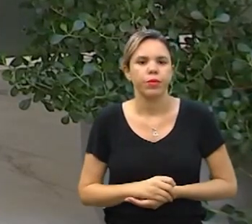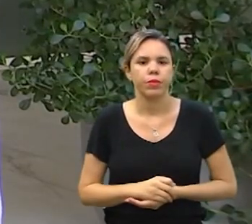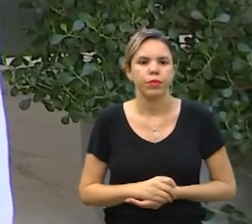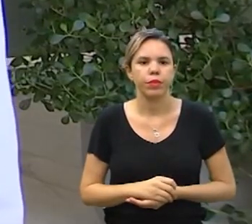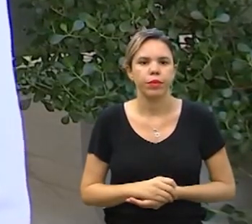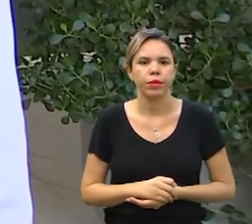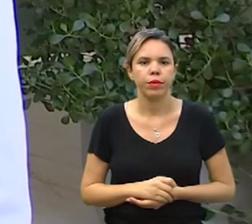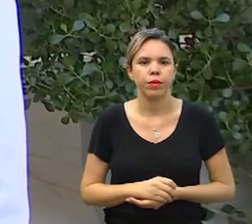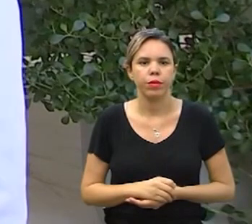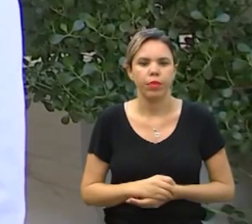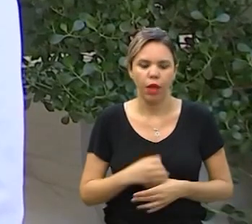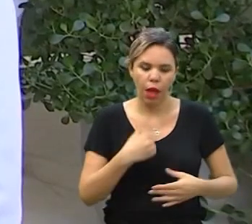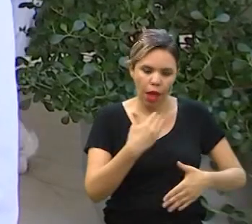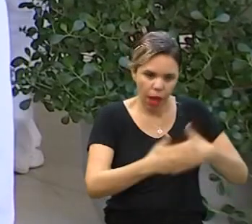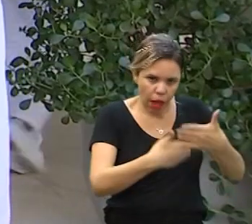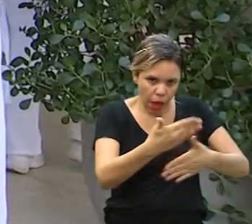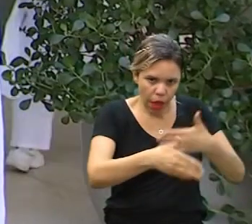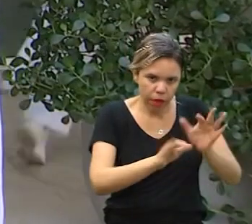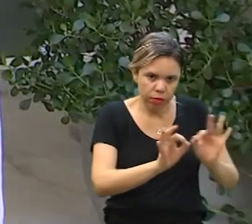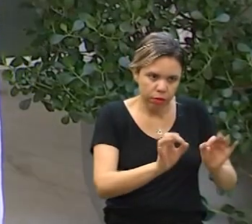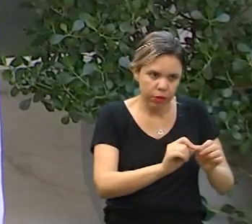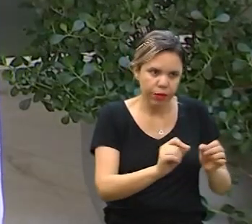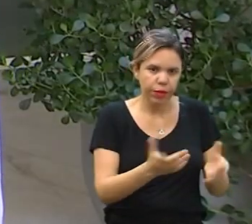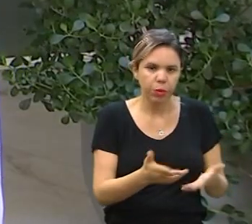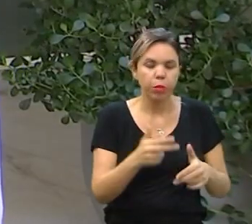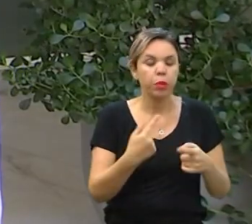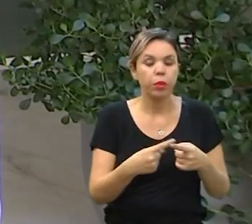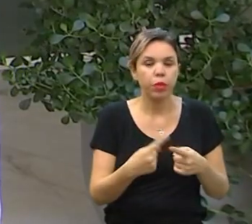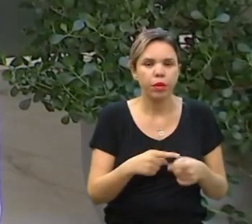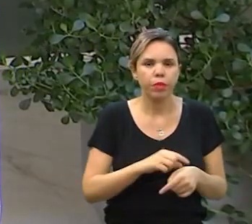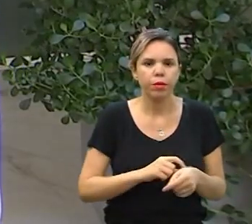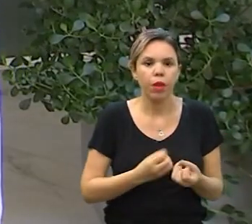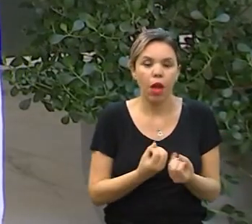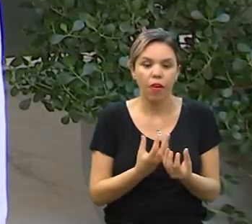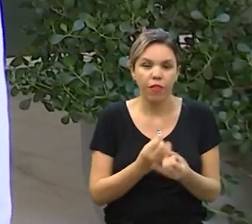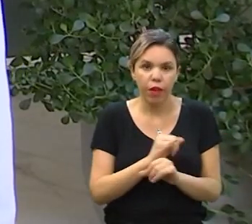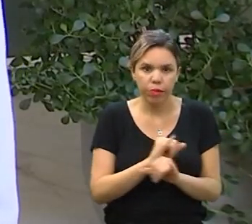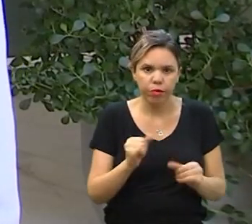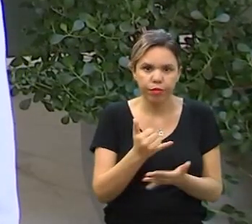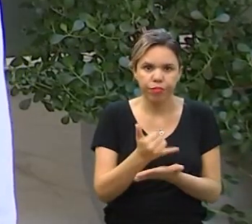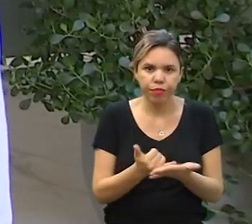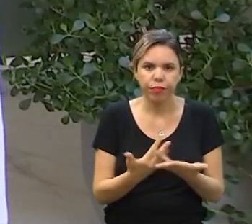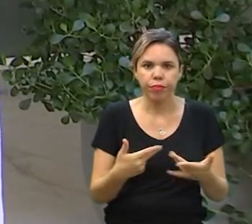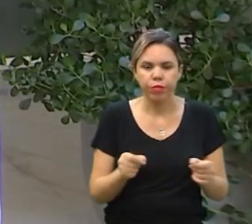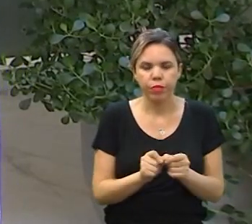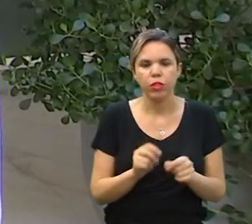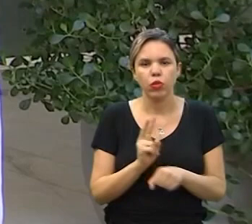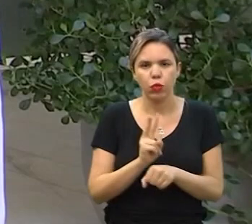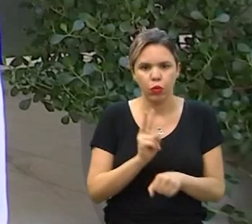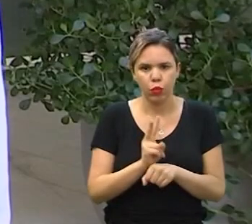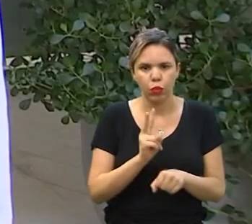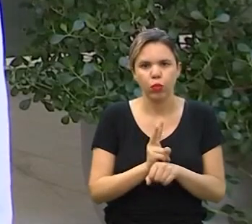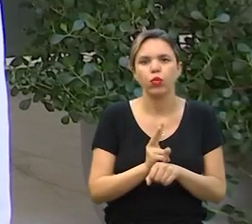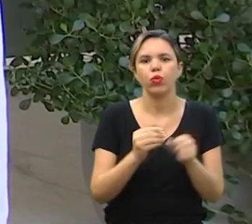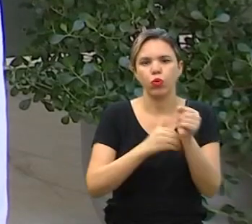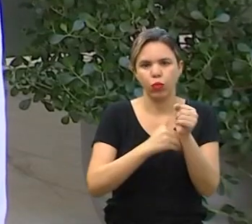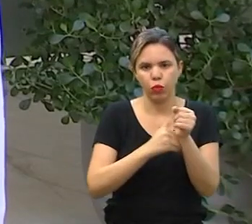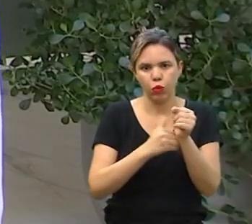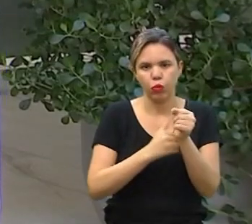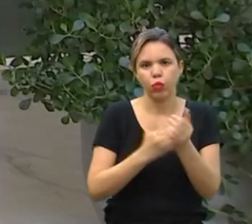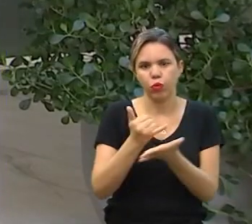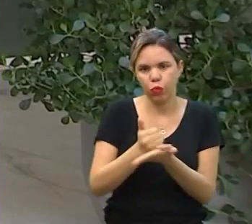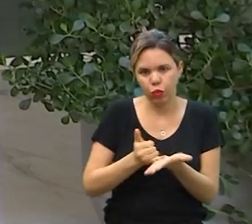Esse credenciamento é uma etapa que deve ser feita, porque as informações tributárias, elas são protegidas pelo sigilo